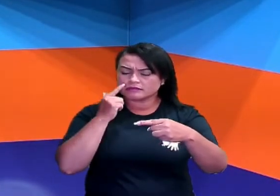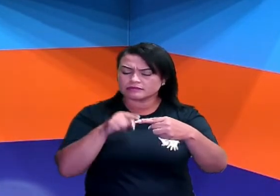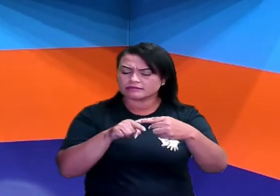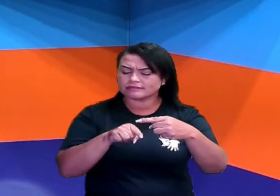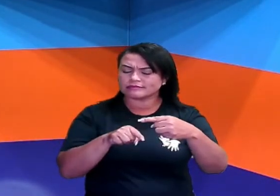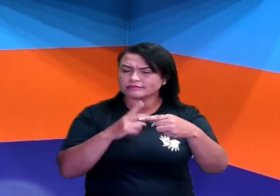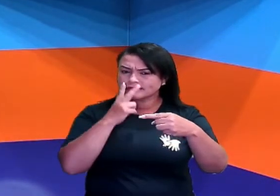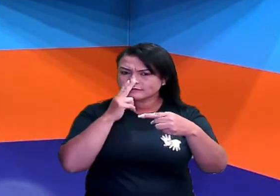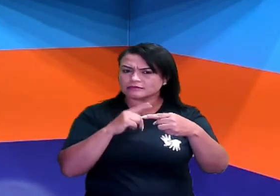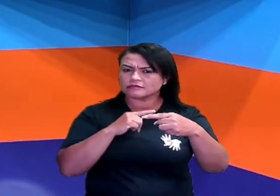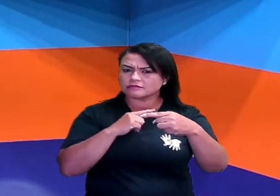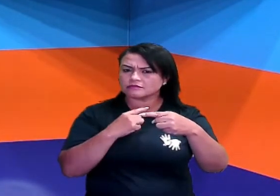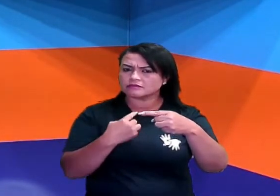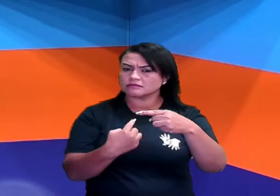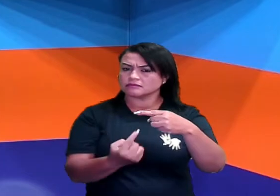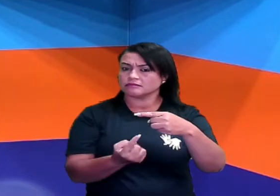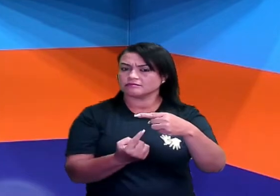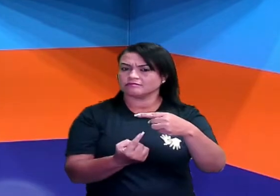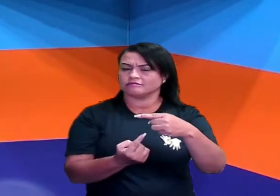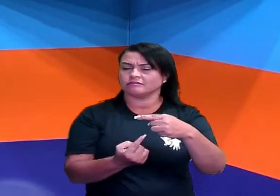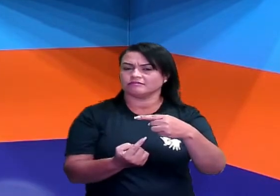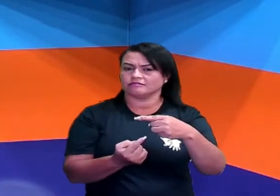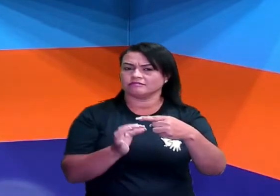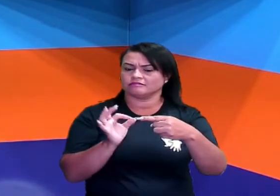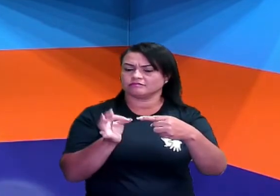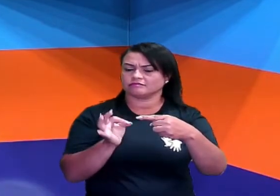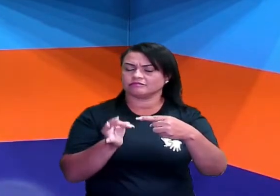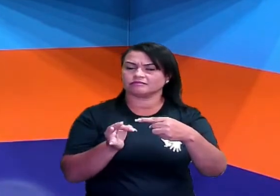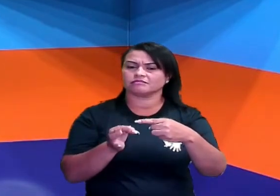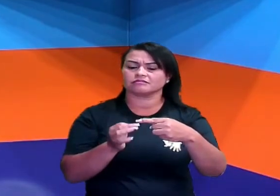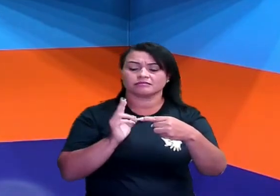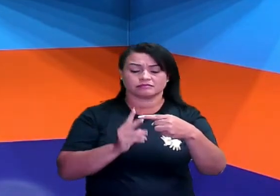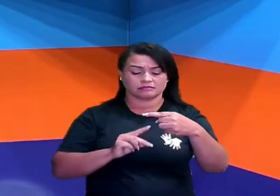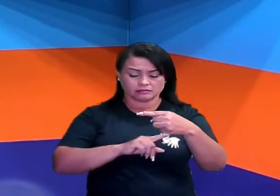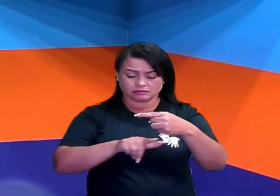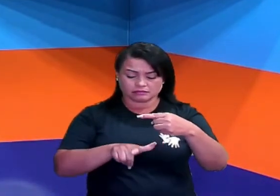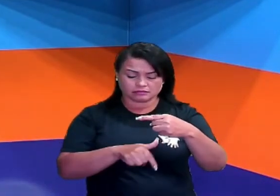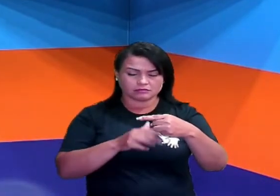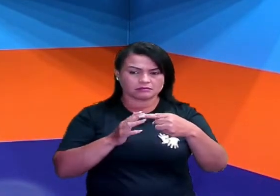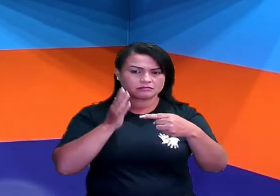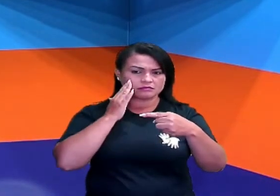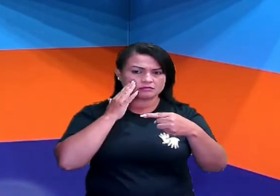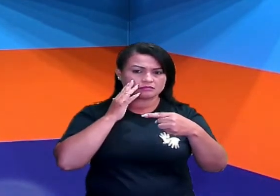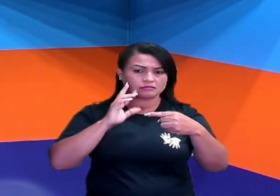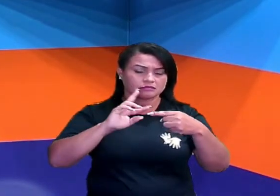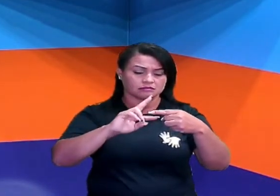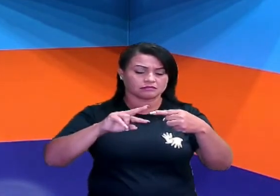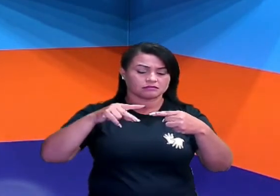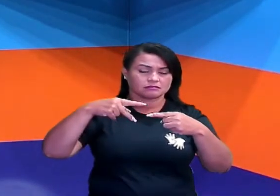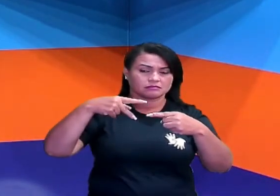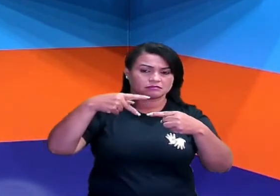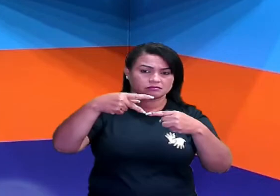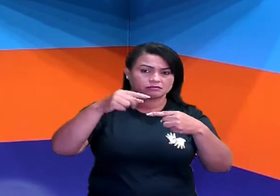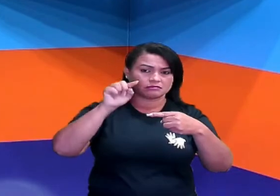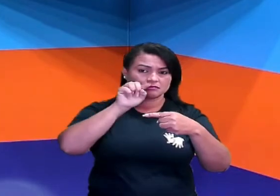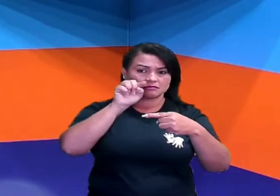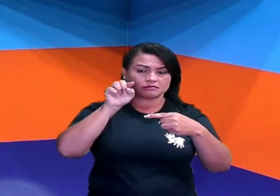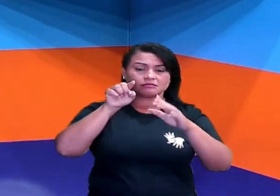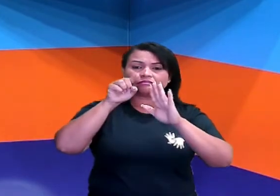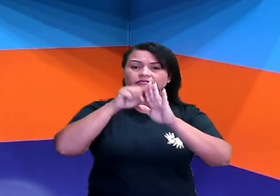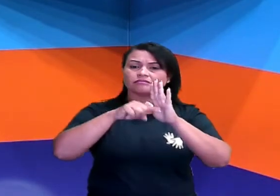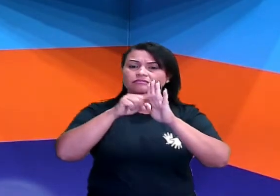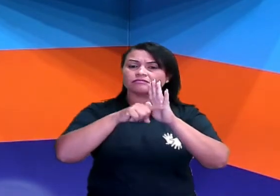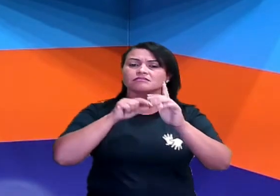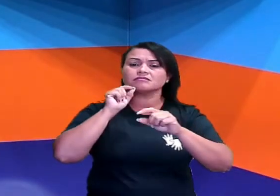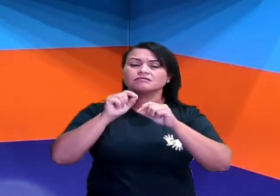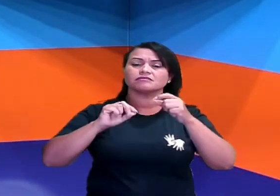minha base, eu tenho quem? Eu tenho o número 1, tá certo? Então, mas toda vez que o expoente for o quê? Negativo, o que é que a